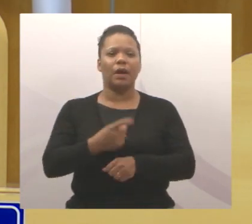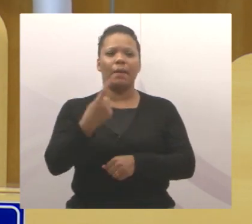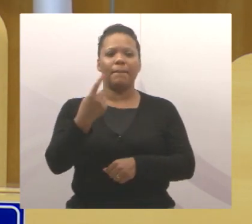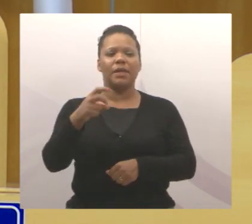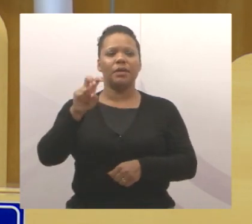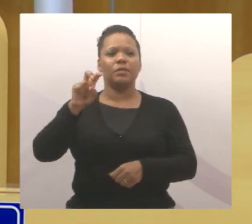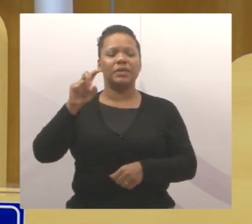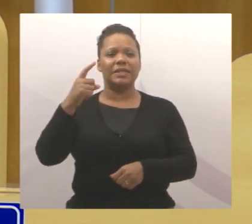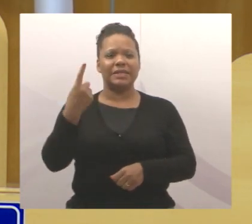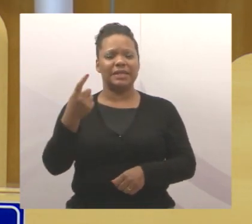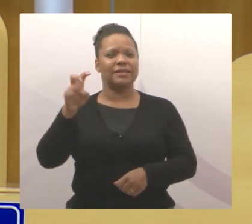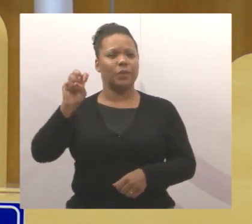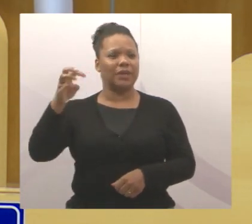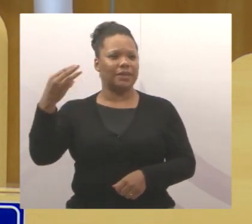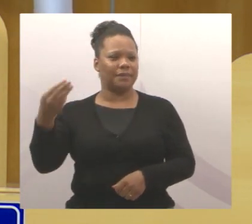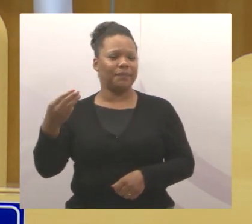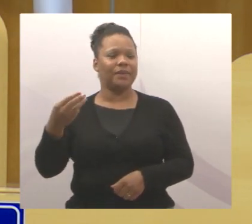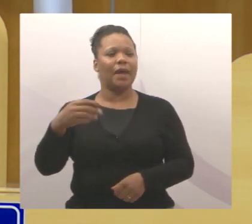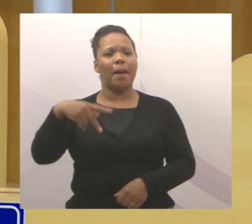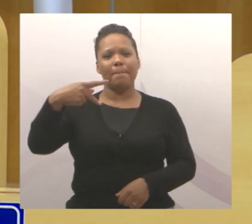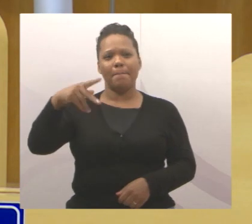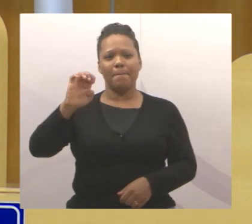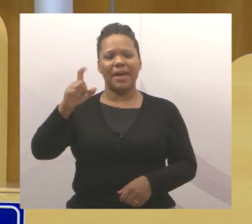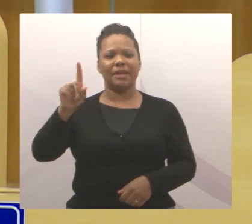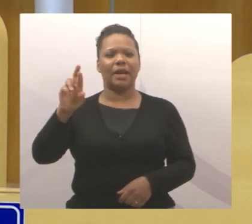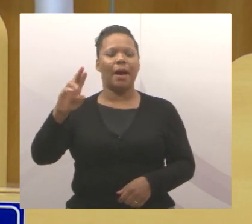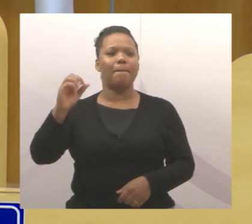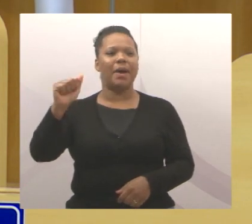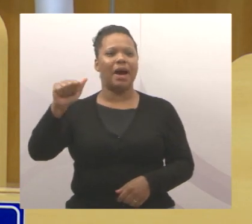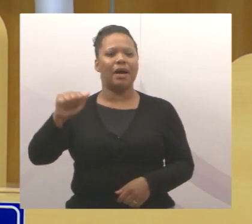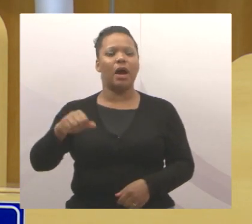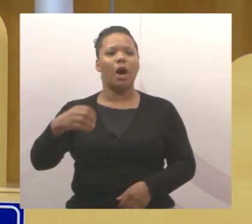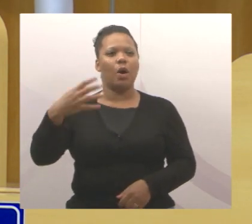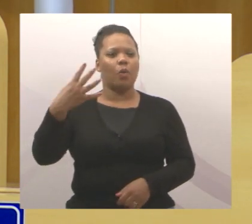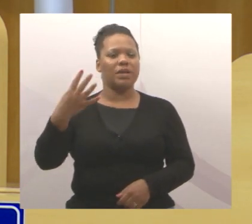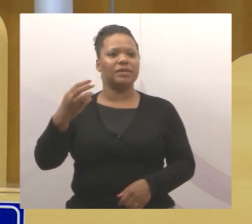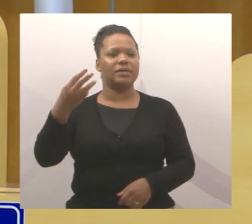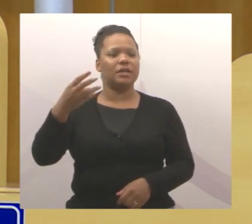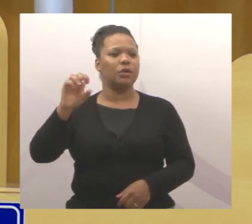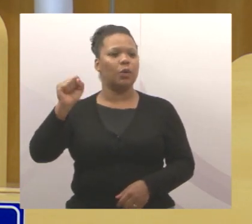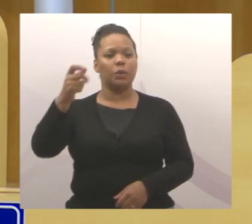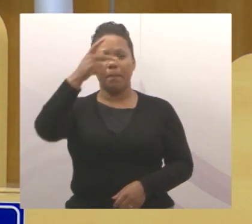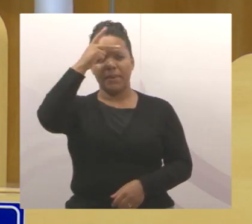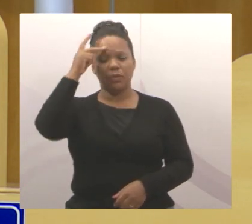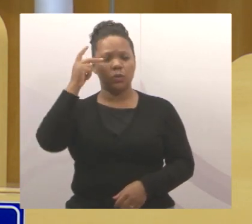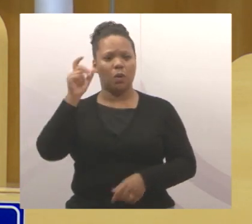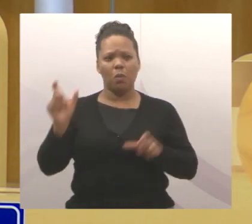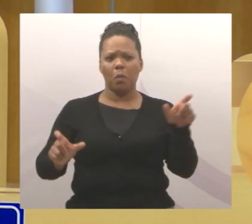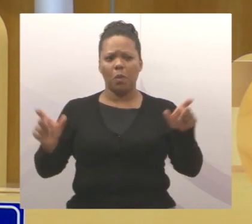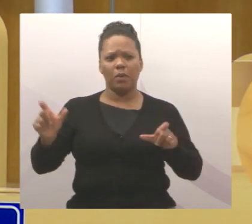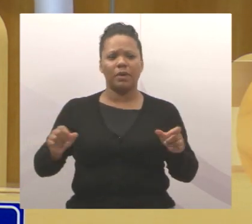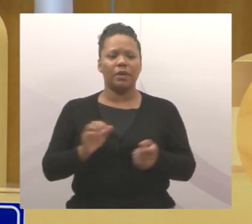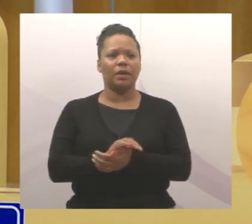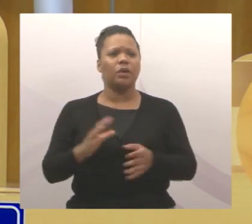1.153 pessoas e no bairro Pedra-Mar 438 pessoas, portanto